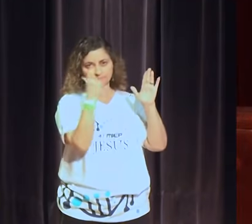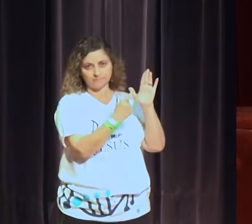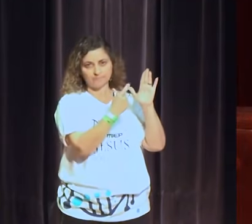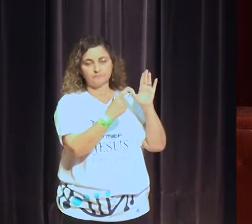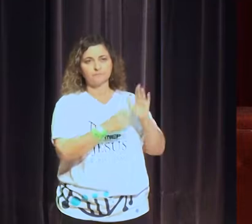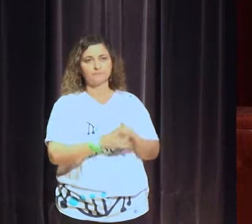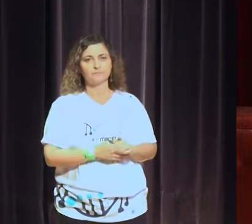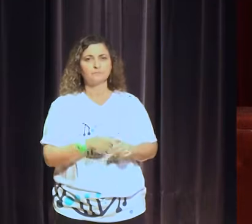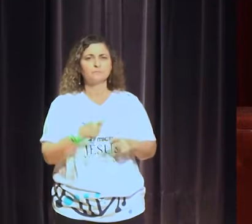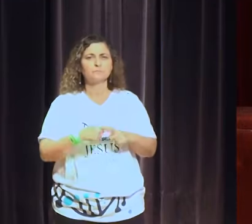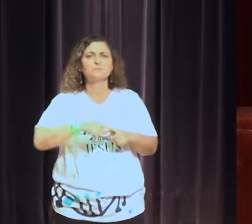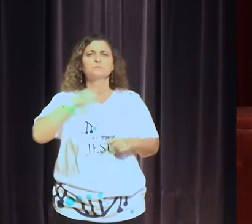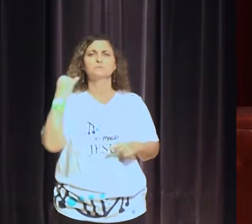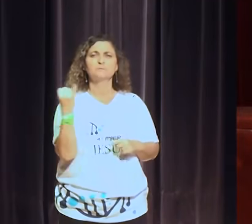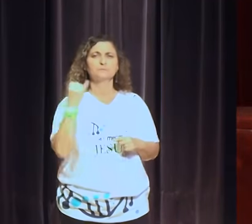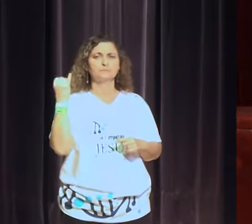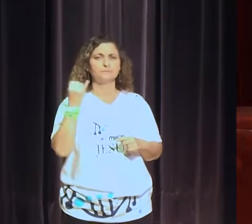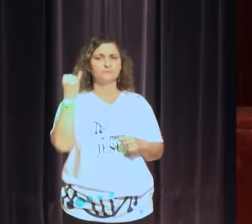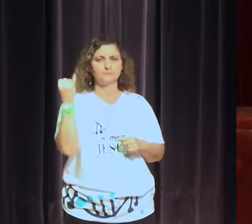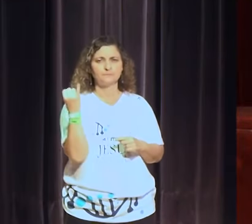Esse é um ponto importante porque